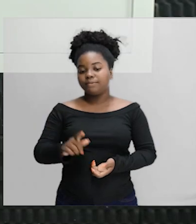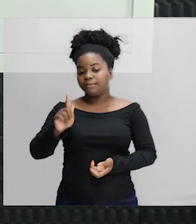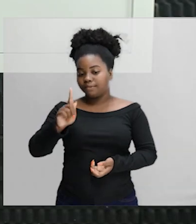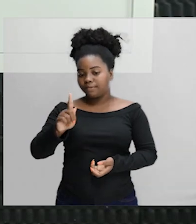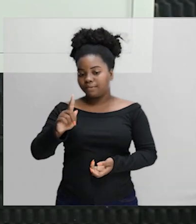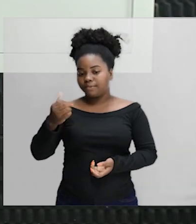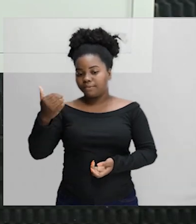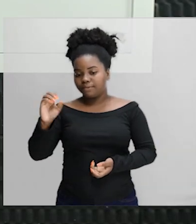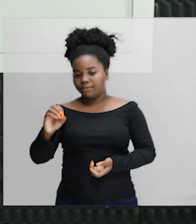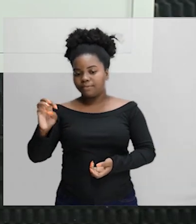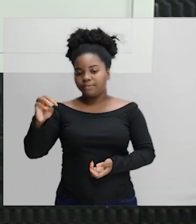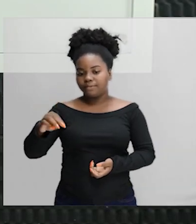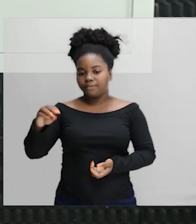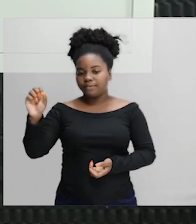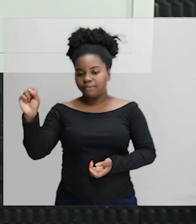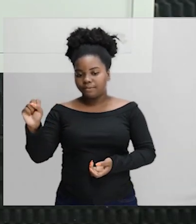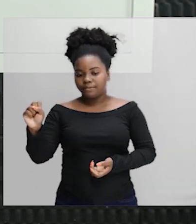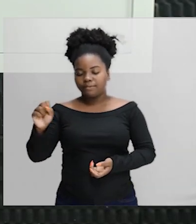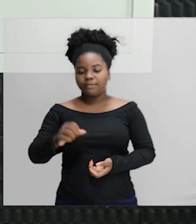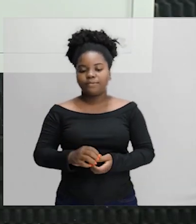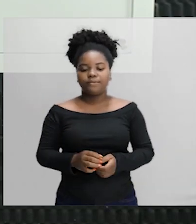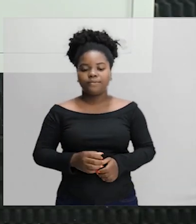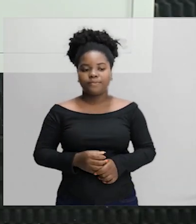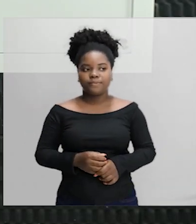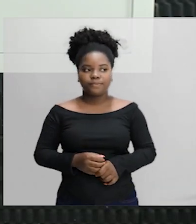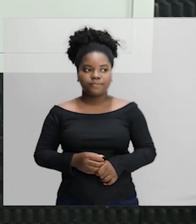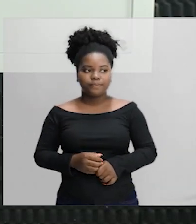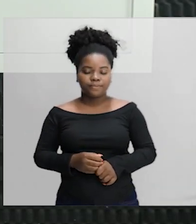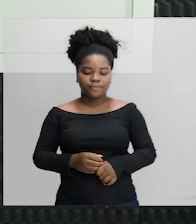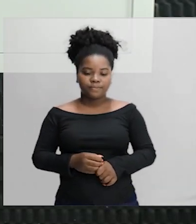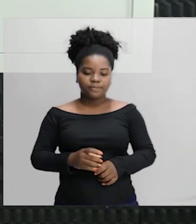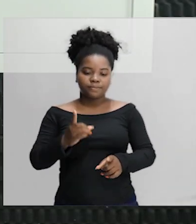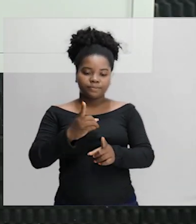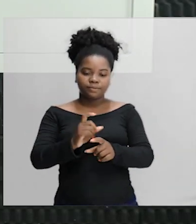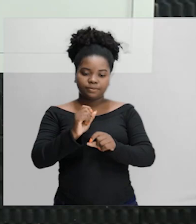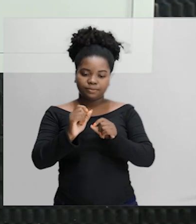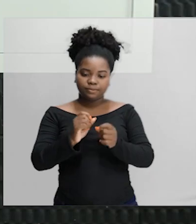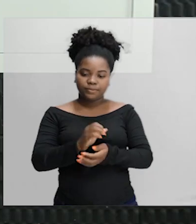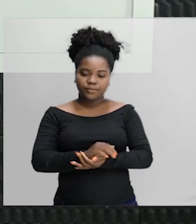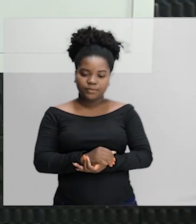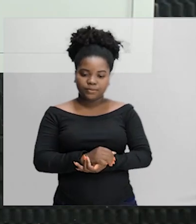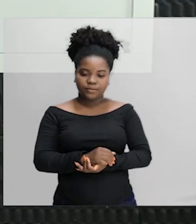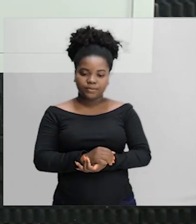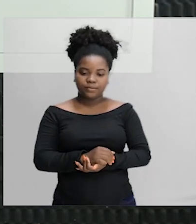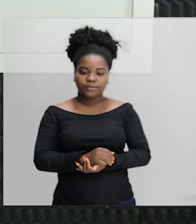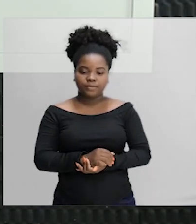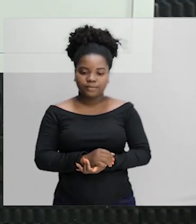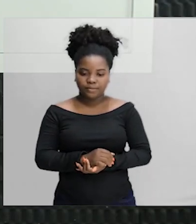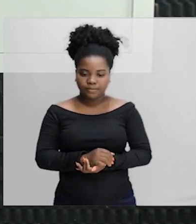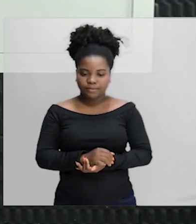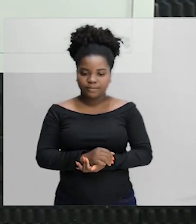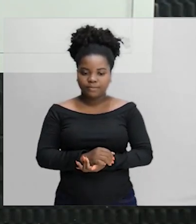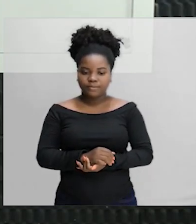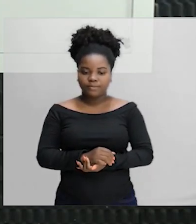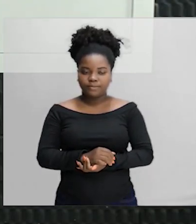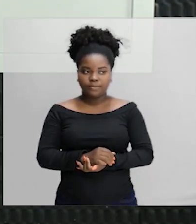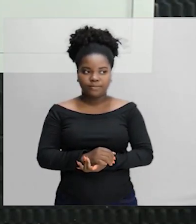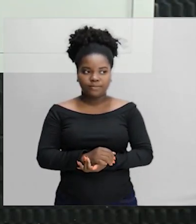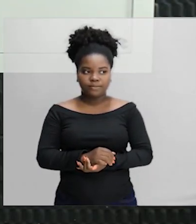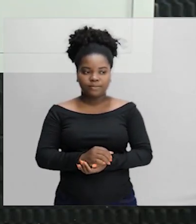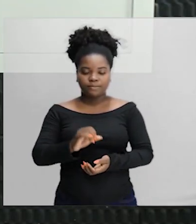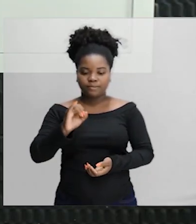10 metros por segundo ao quadrado. O que nós queremos encontrar é a corrente